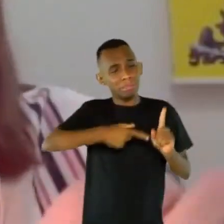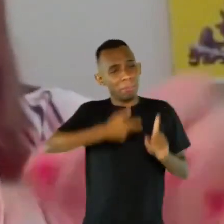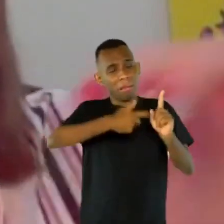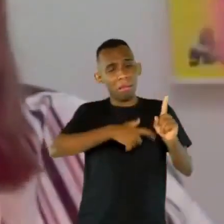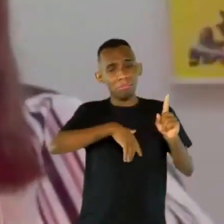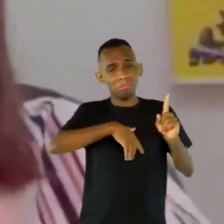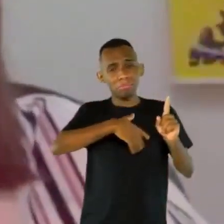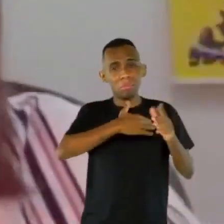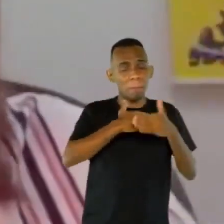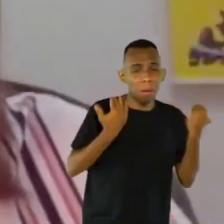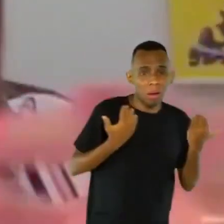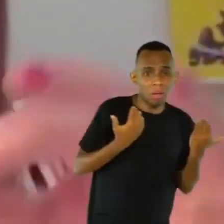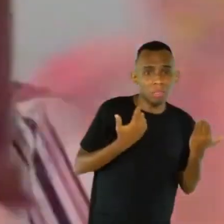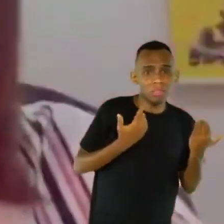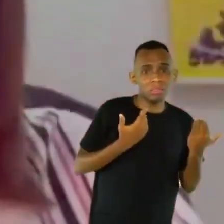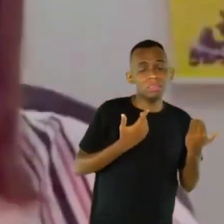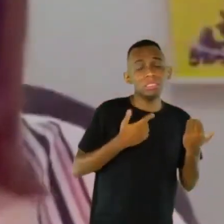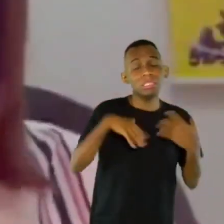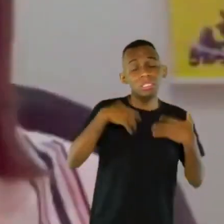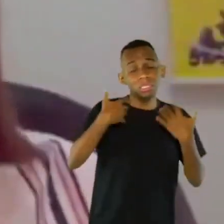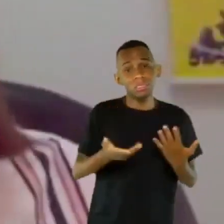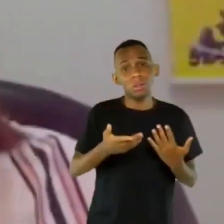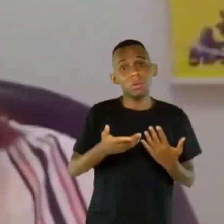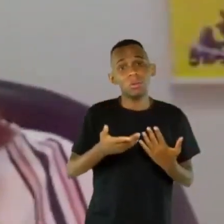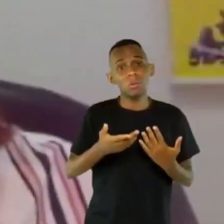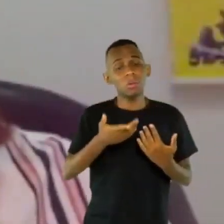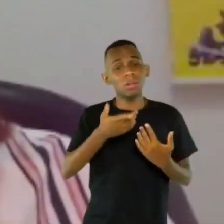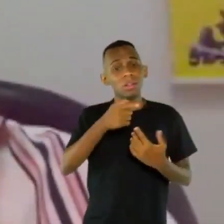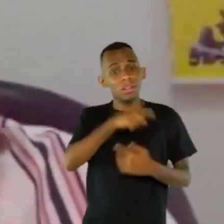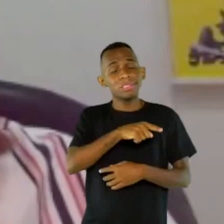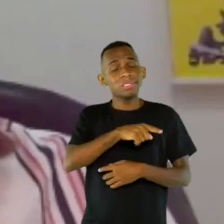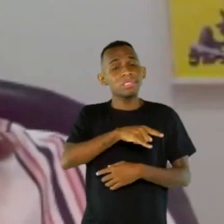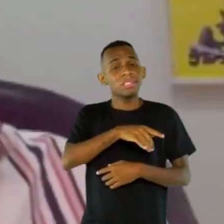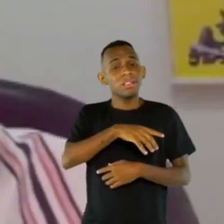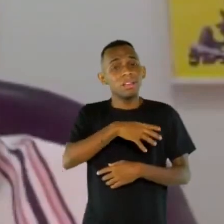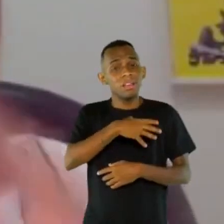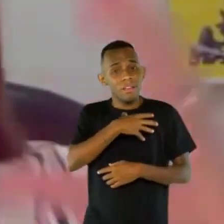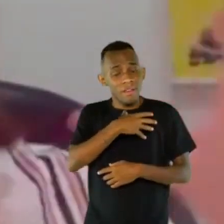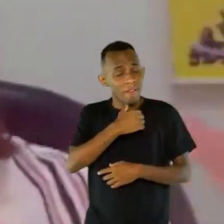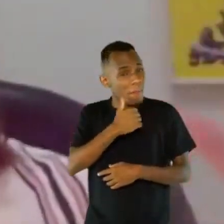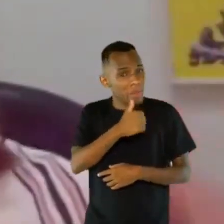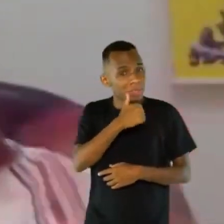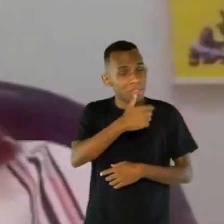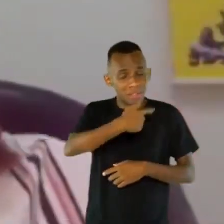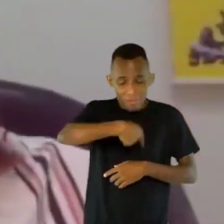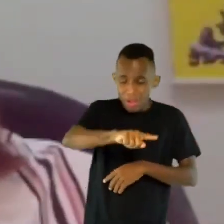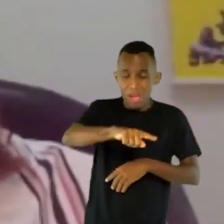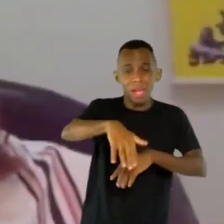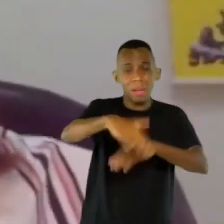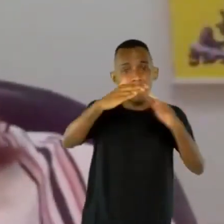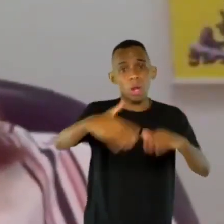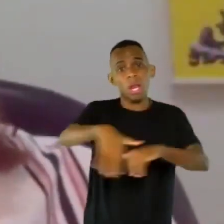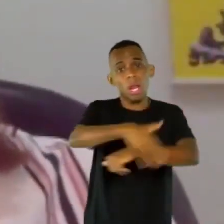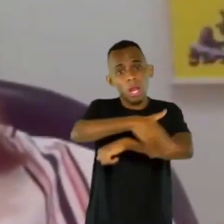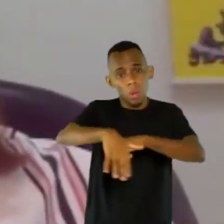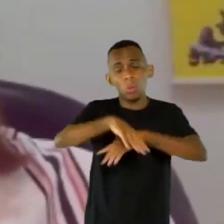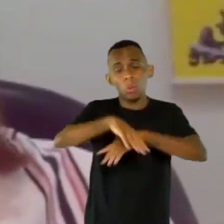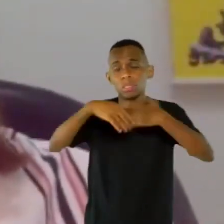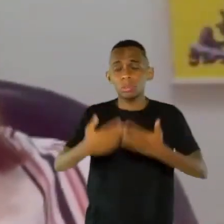uma espécie de um fio de esperança assim, dessa narrativa toda. O livro tem muitas vozes e